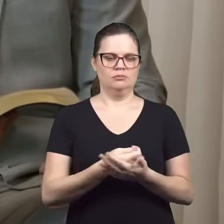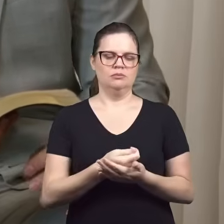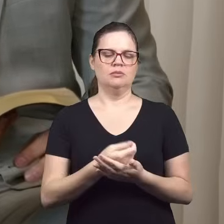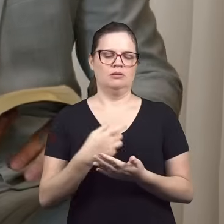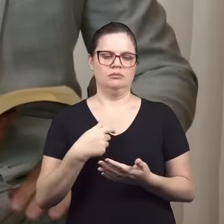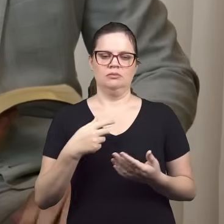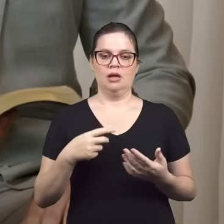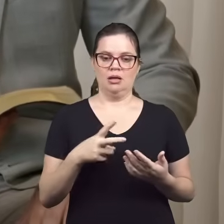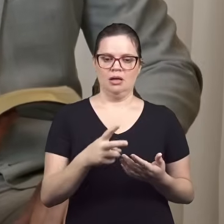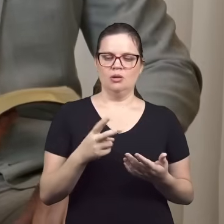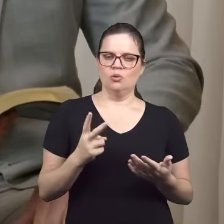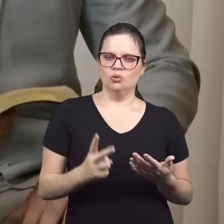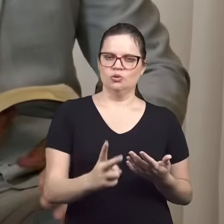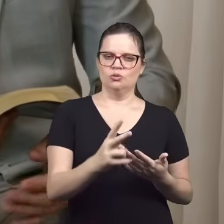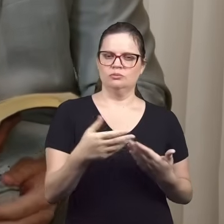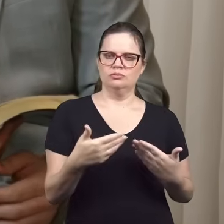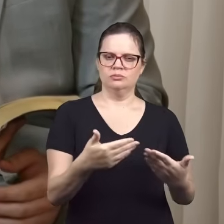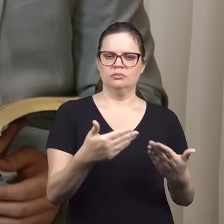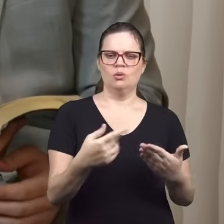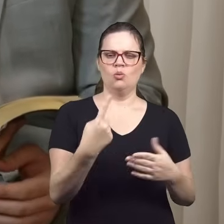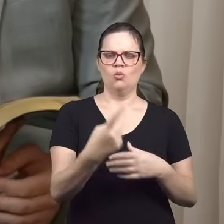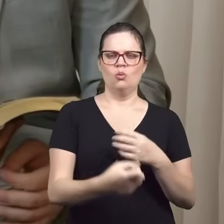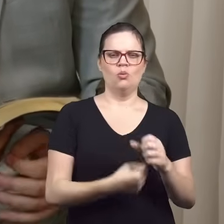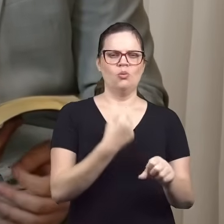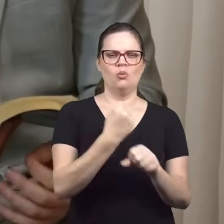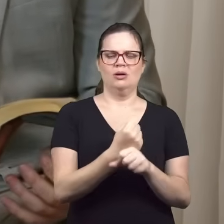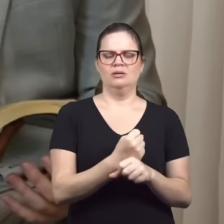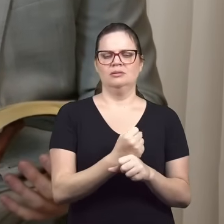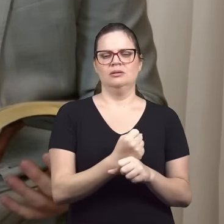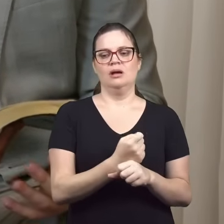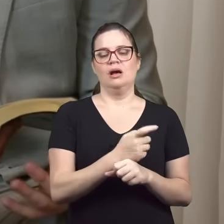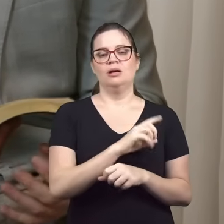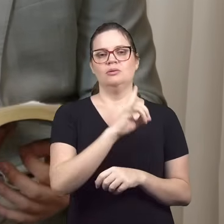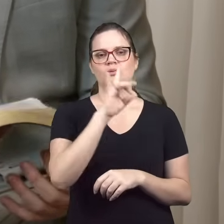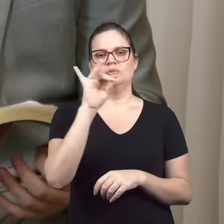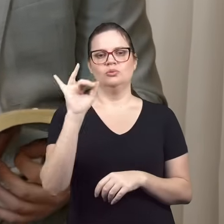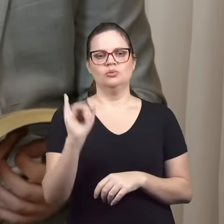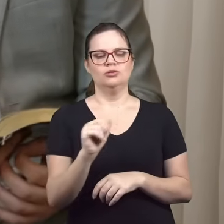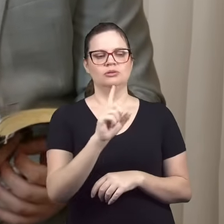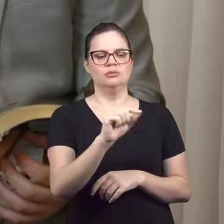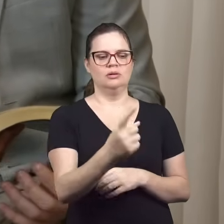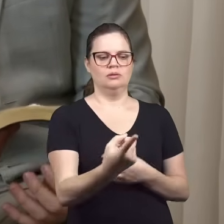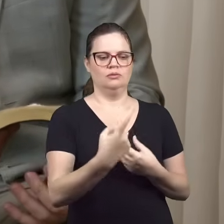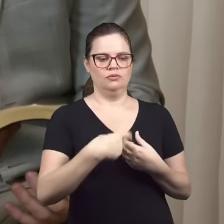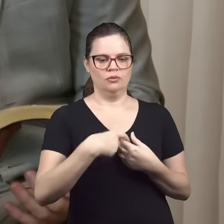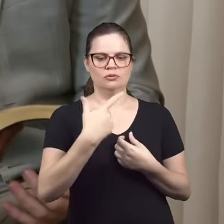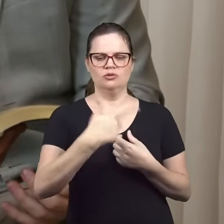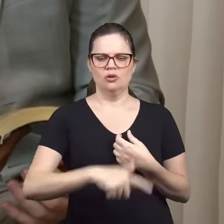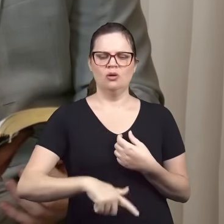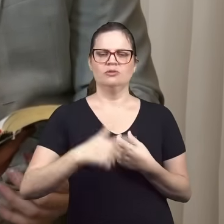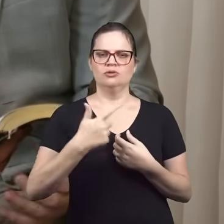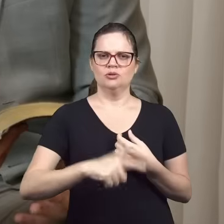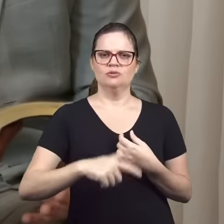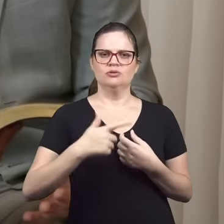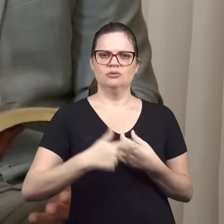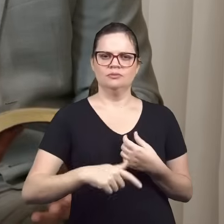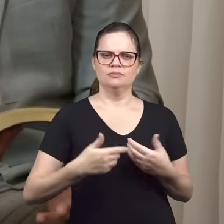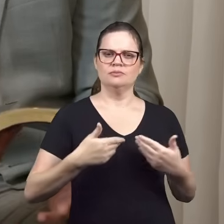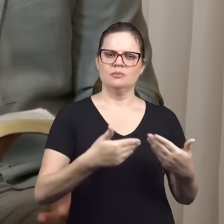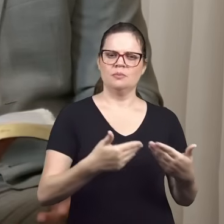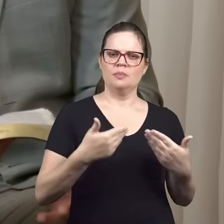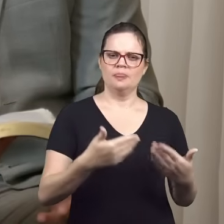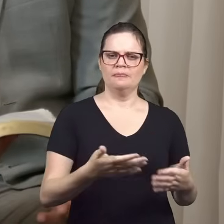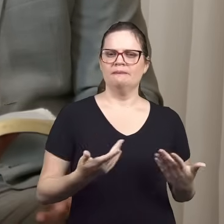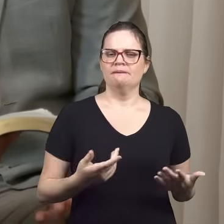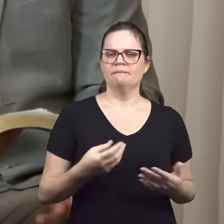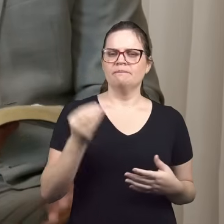assim, continuaram, e foi isso praticamente o ano inteiro. E daí chegou um dia que eles voltaram a me convidar e me chamaram muito, Então assim, a gente já fez isso o ano inteiro,